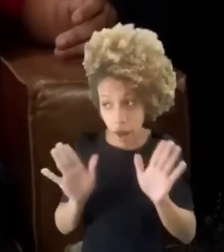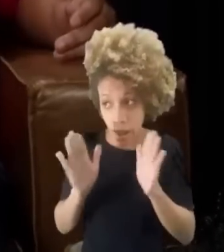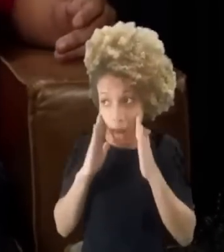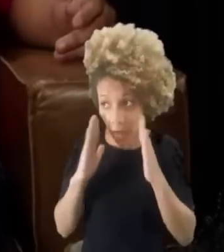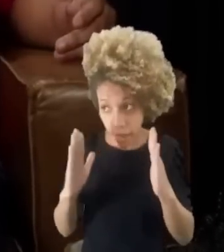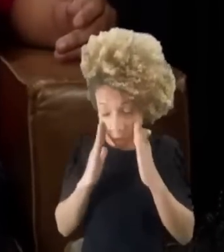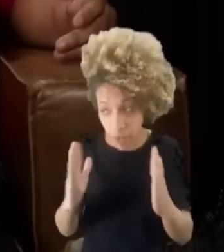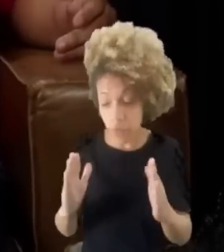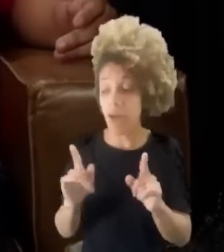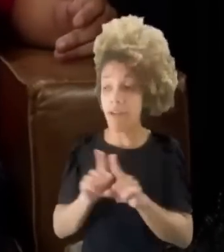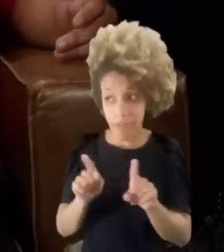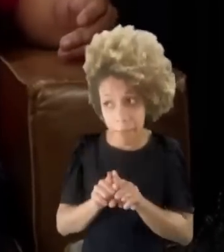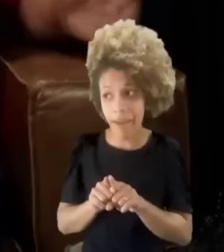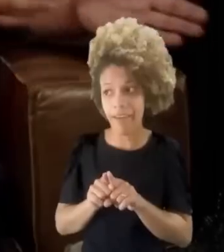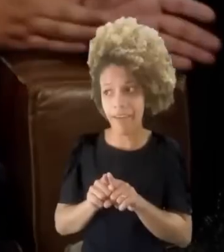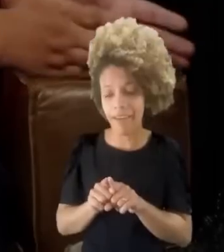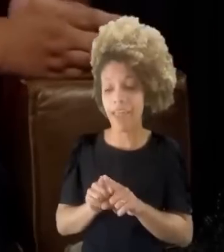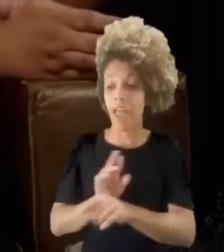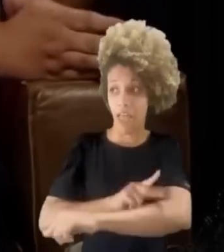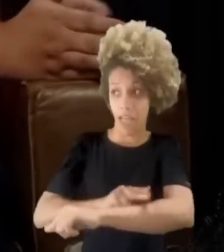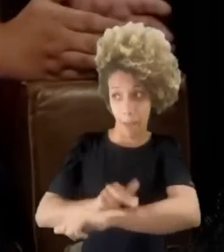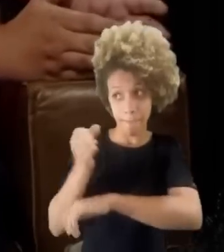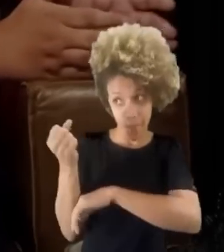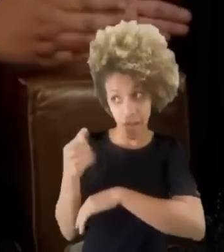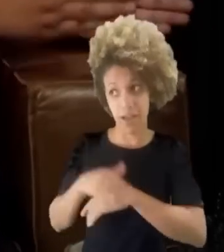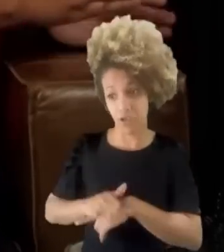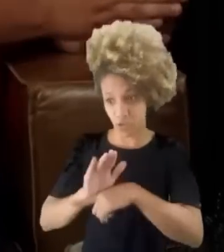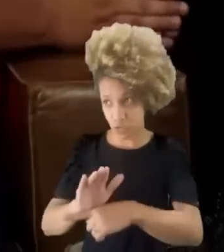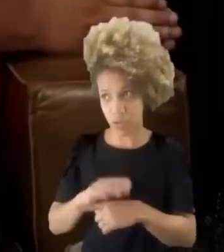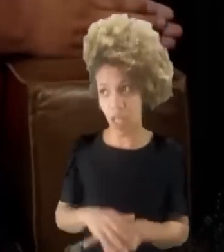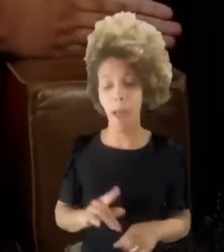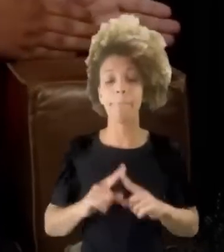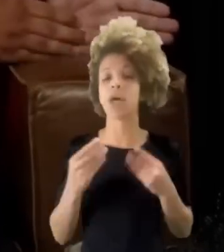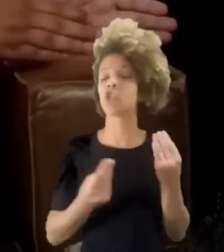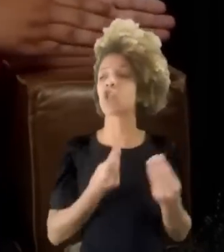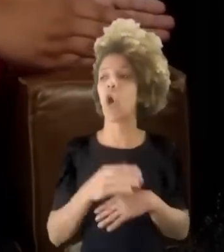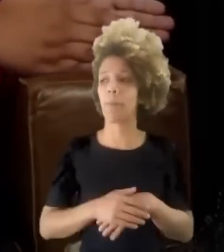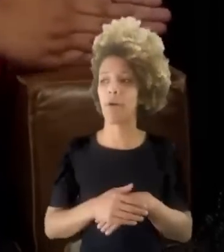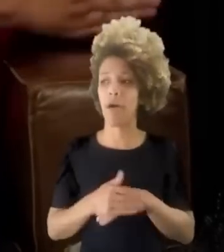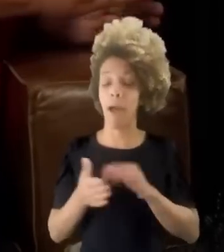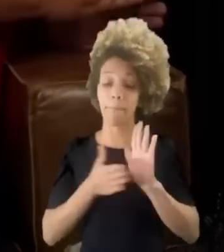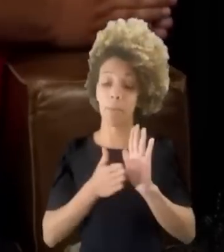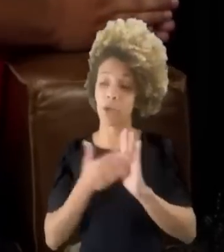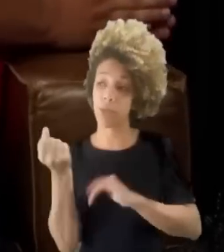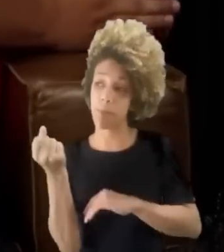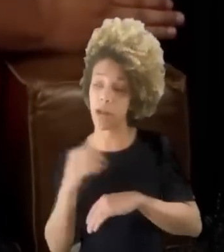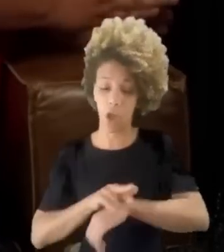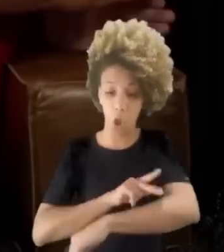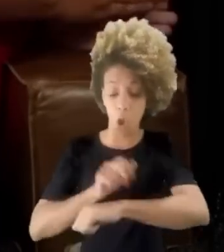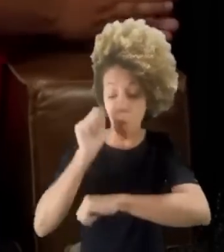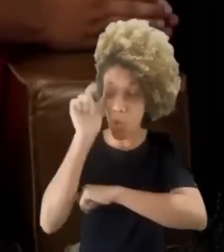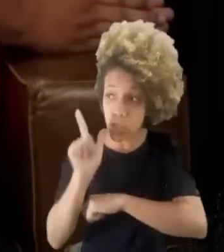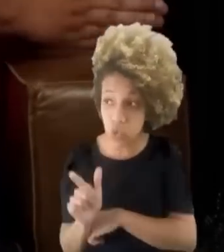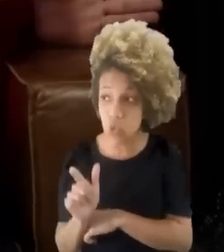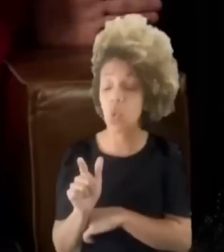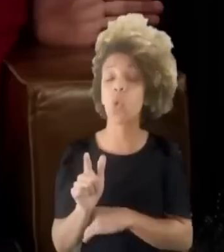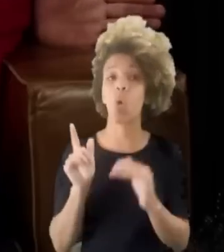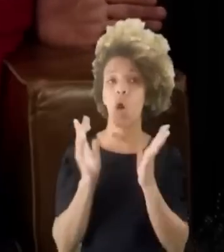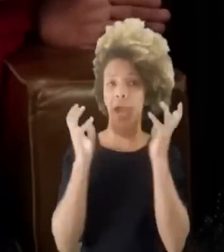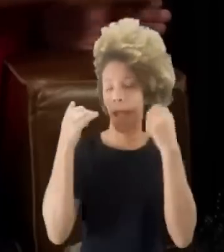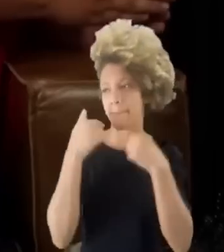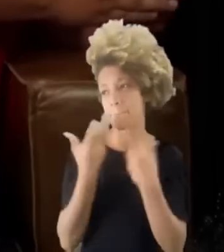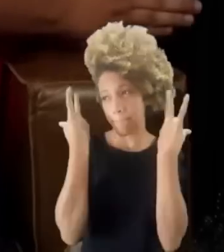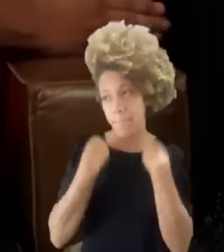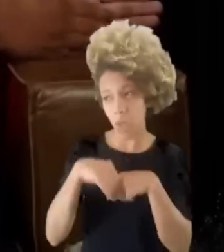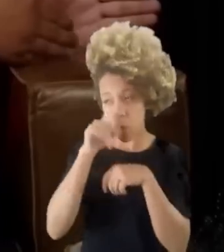me favorece também se ligou a ideia branca favorece agora como você lida com a ideia Branca mesmo tendo a pele branca mesmo tendo o olho azul mesmo